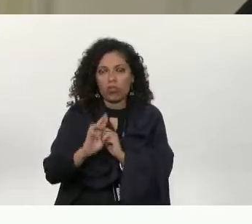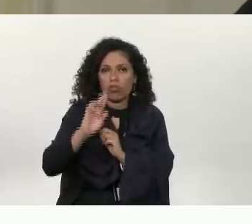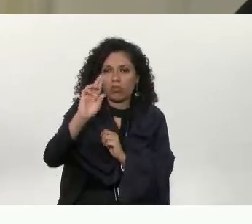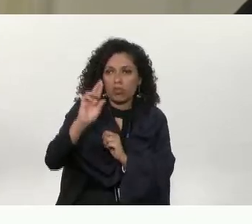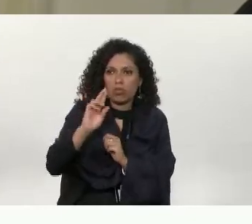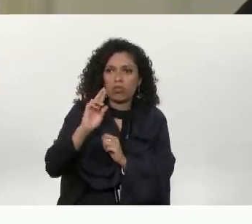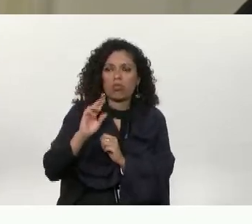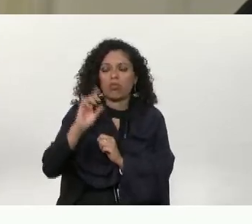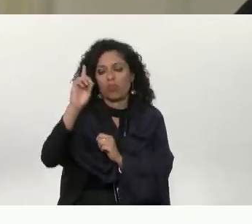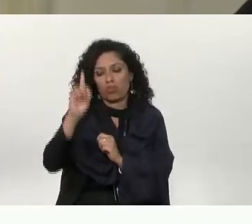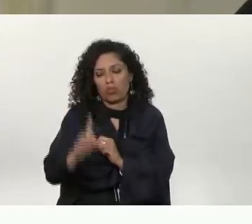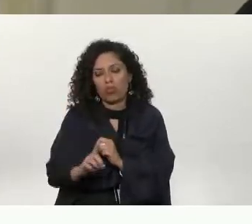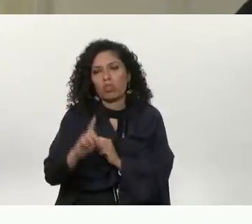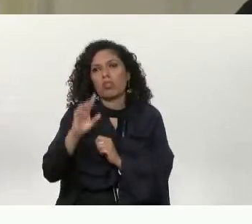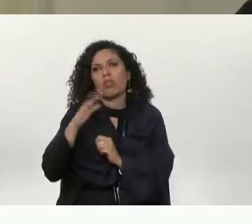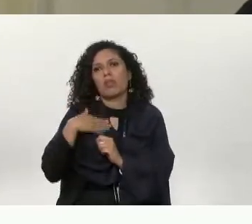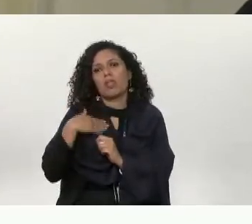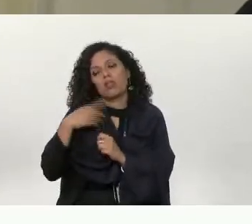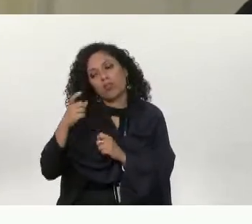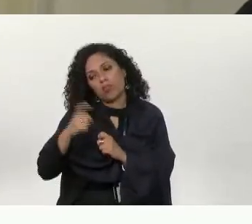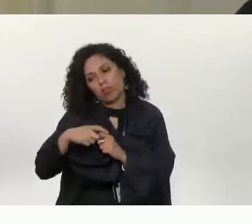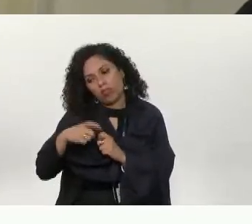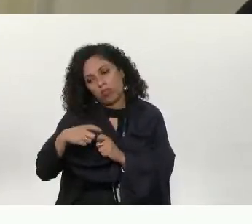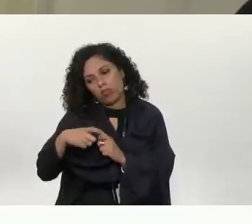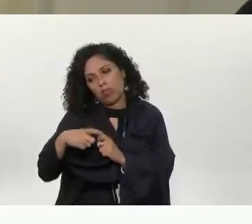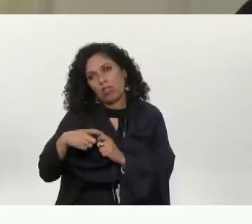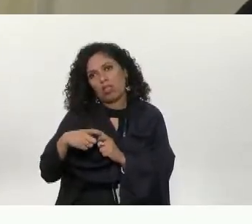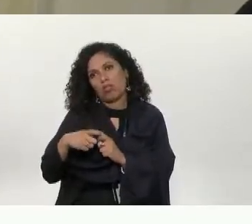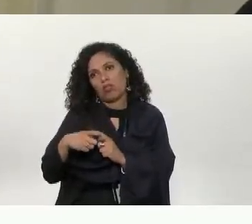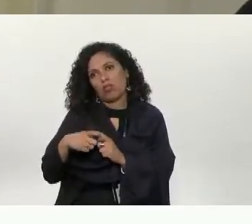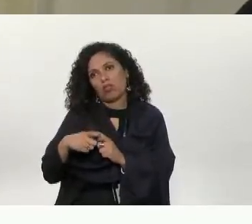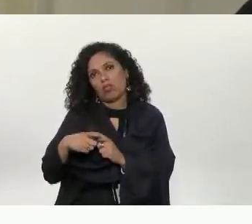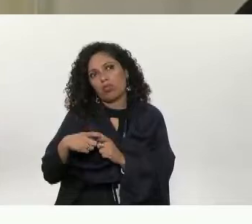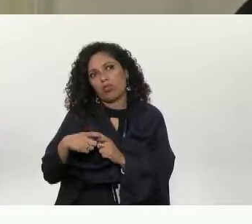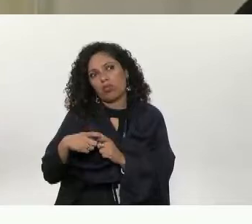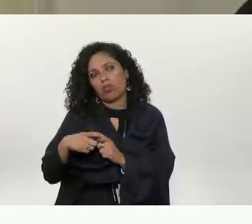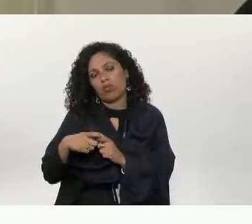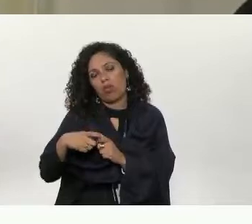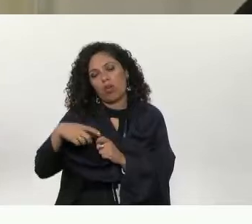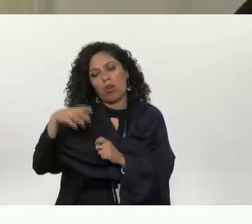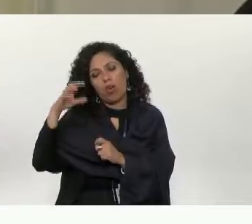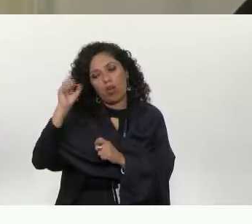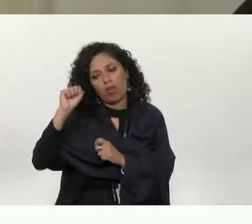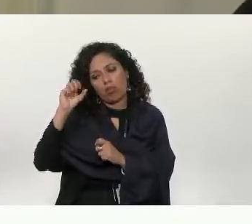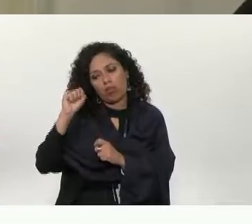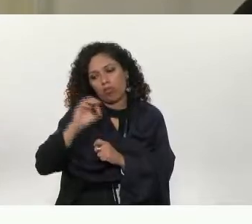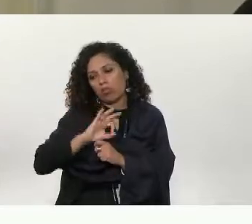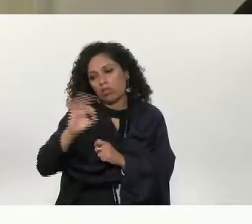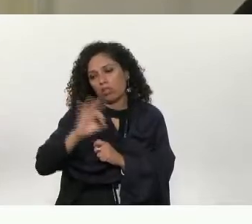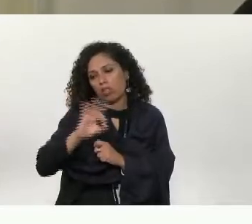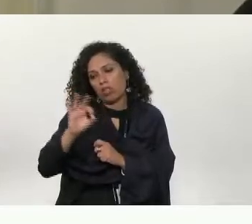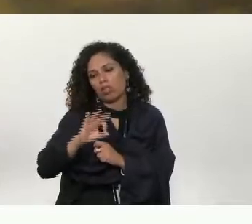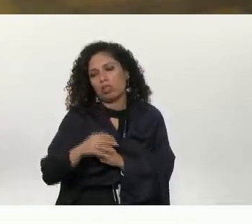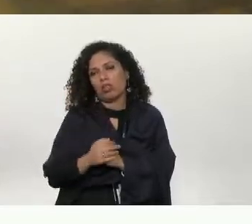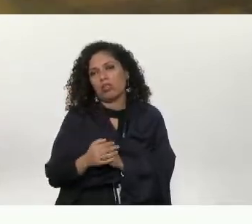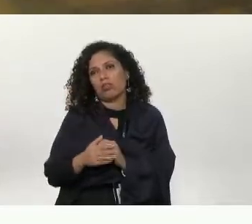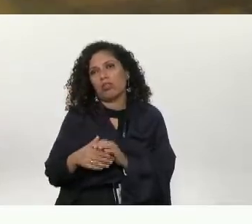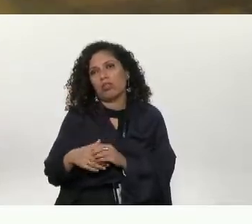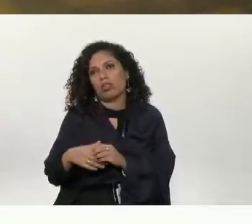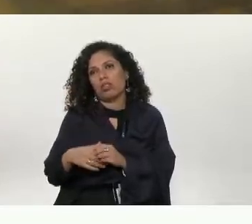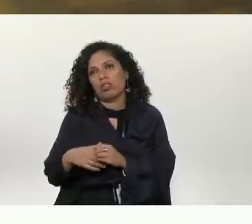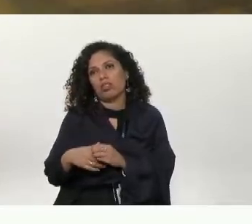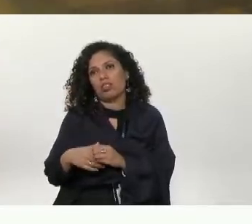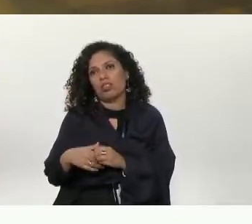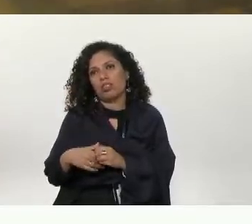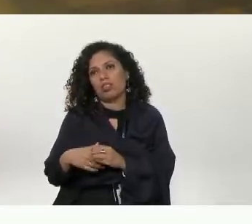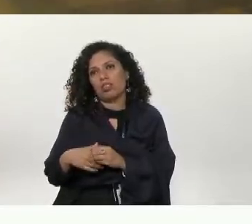mesmo. Agora, quanto médico, durante o plantão, eu acho que não houve nenhuma queixa relativa a mim, segundo esse aspecto. Não, deixa